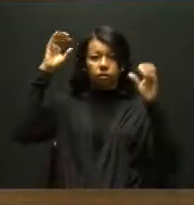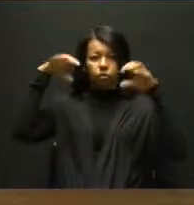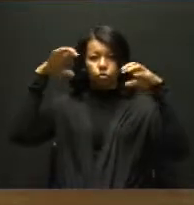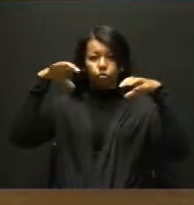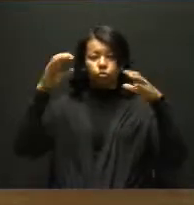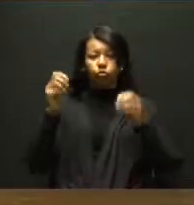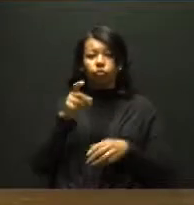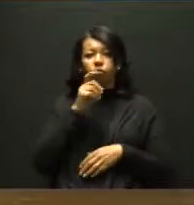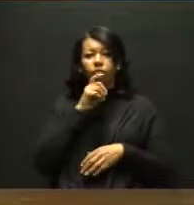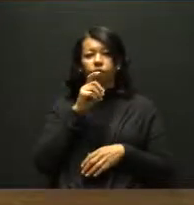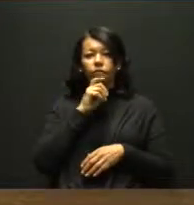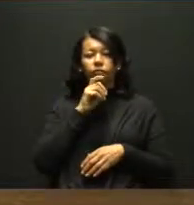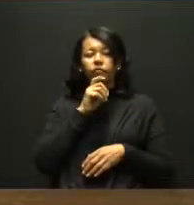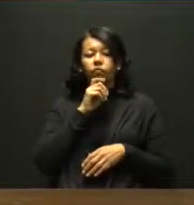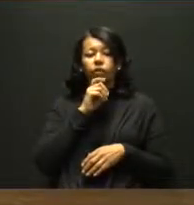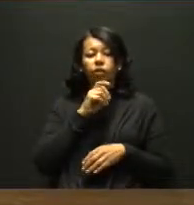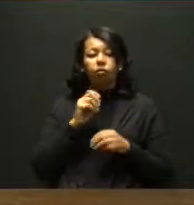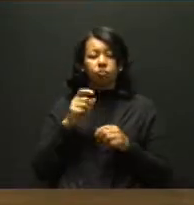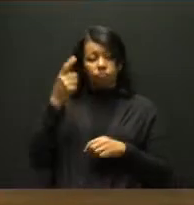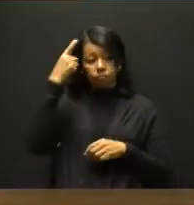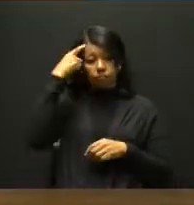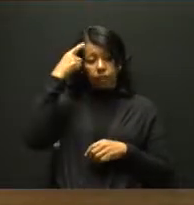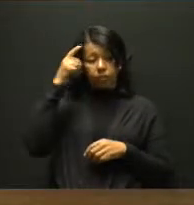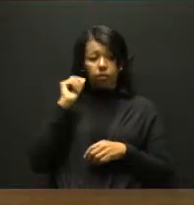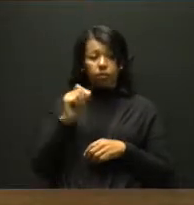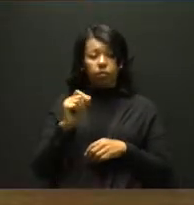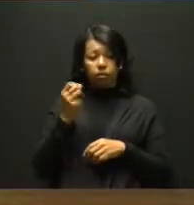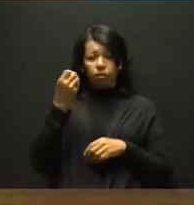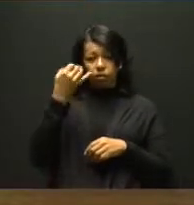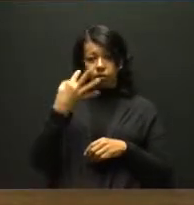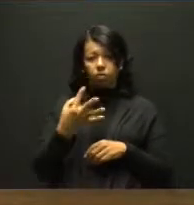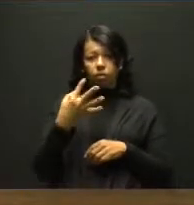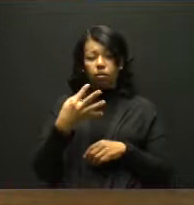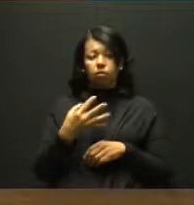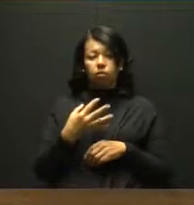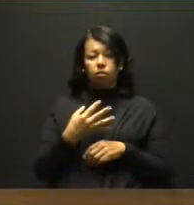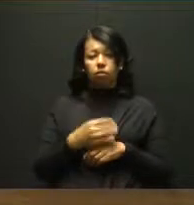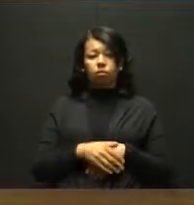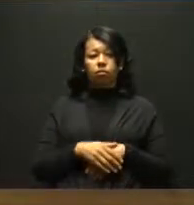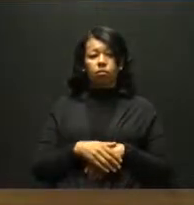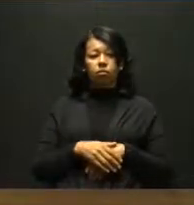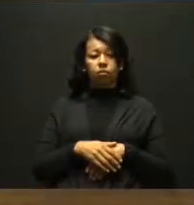frio imaginem que muitas vezes são